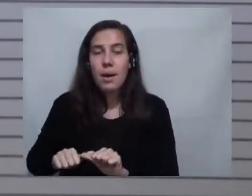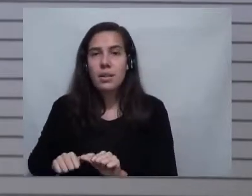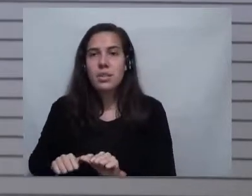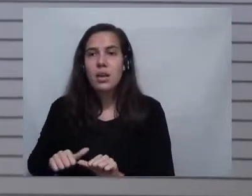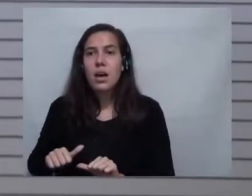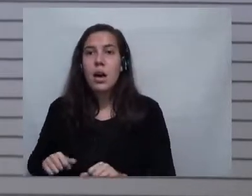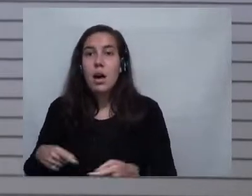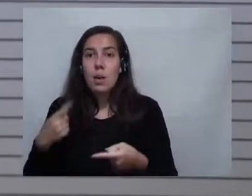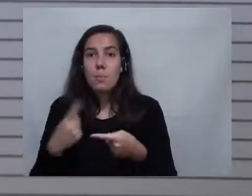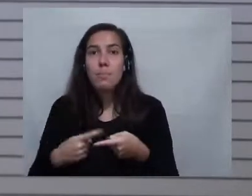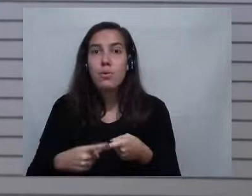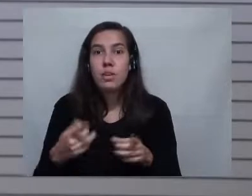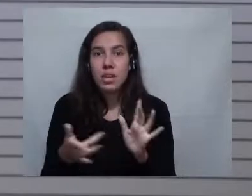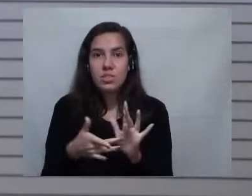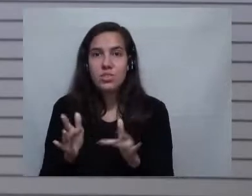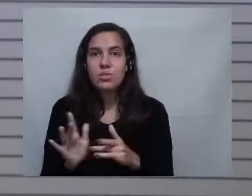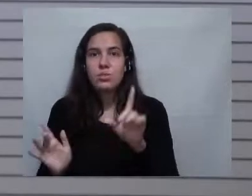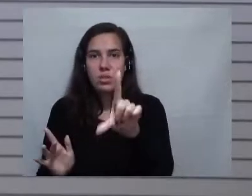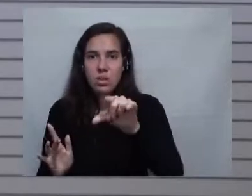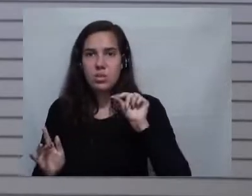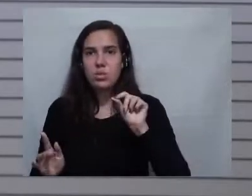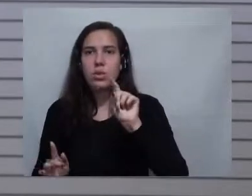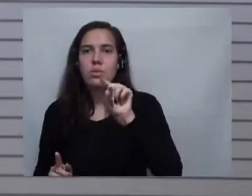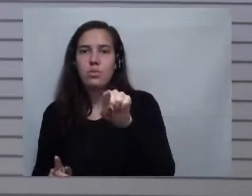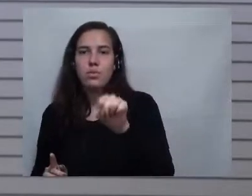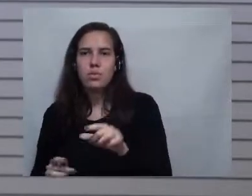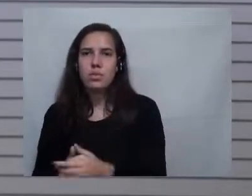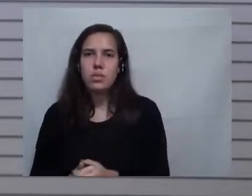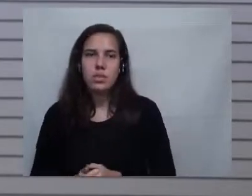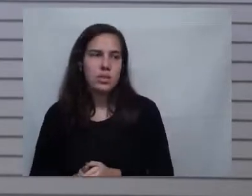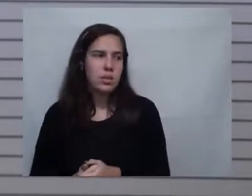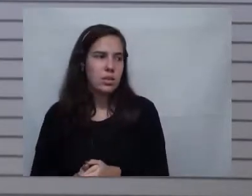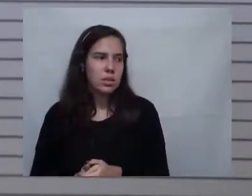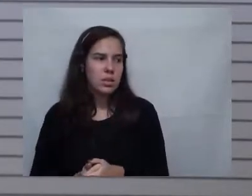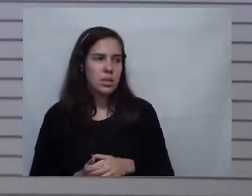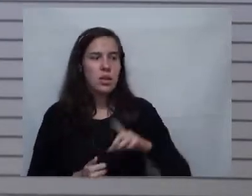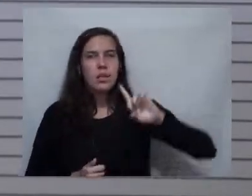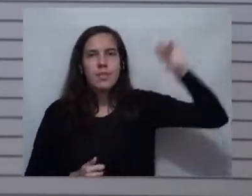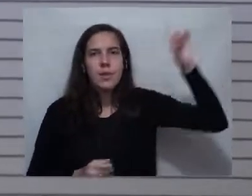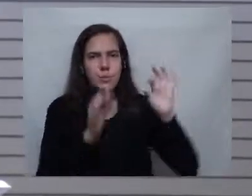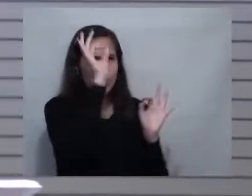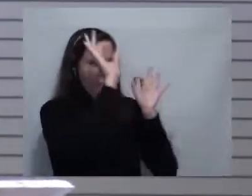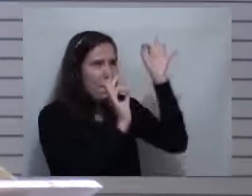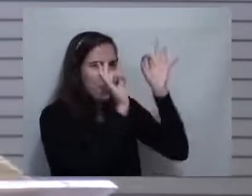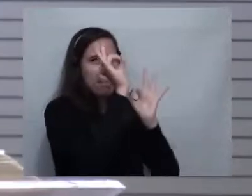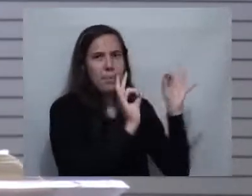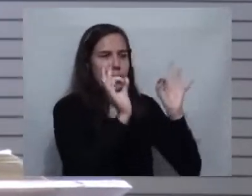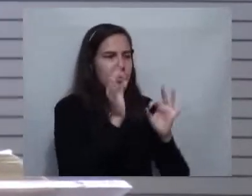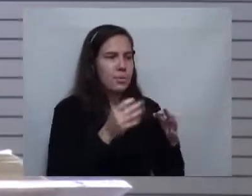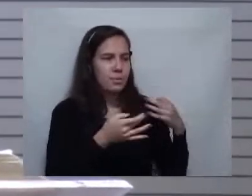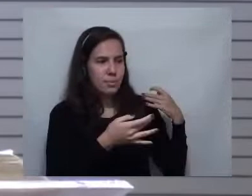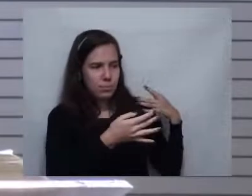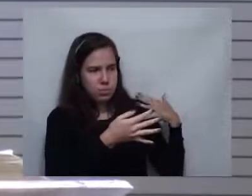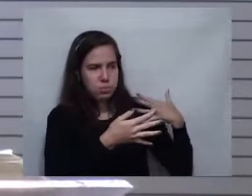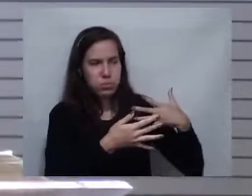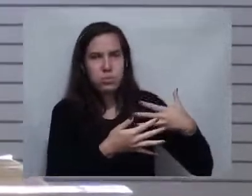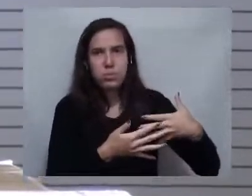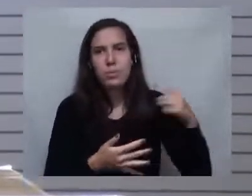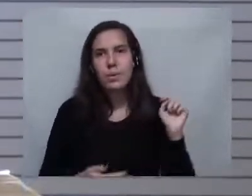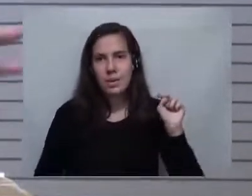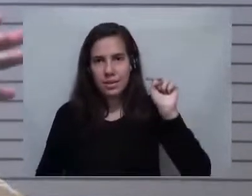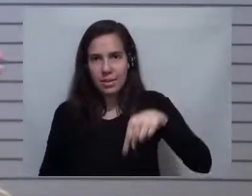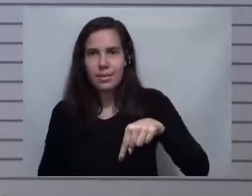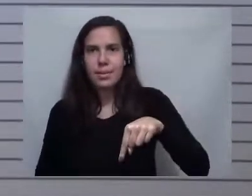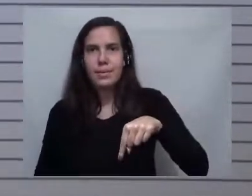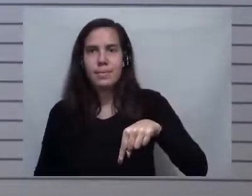e você não está no Senhor por acaso Se porque talvez se eu posso dizer não é o contexto familiar